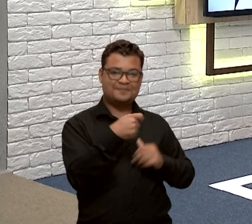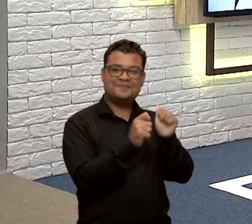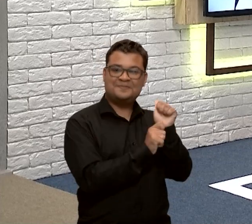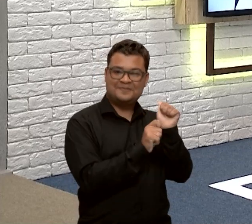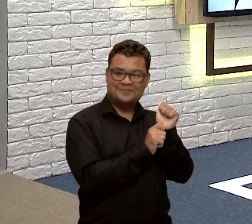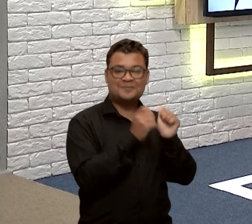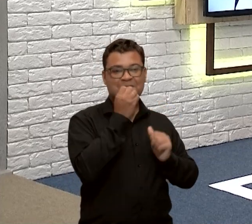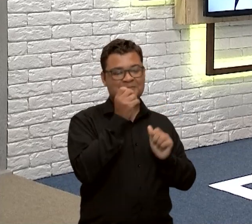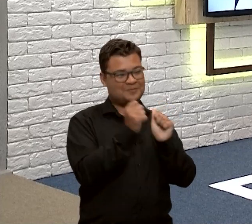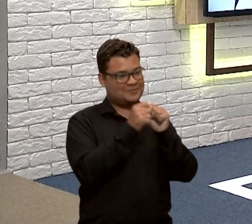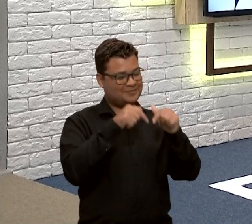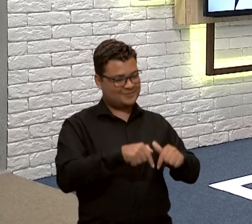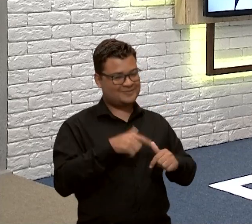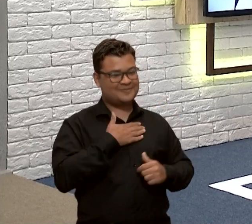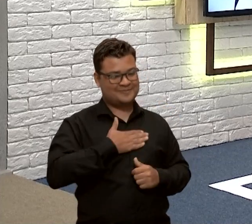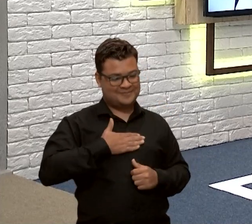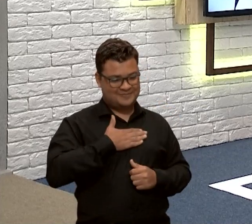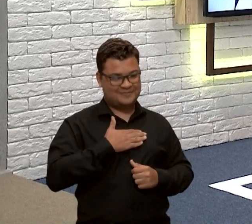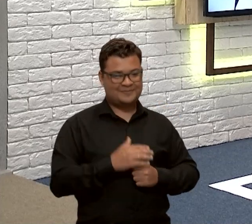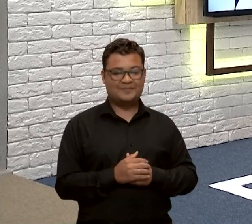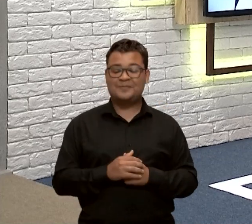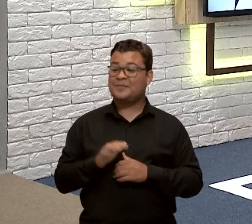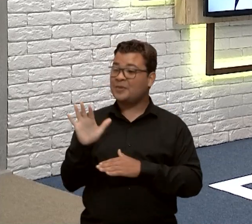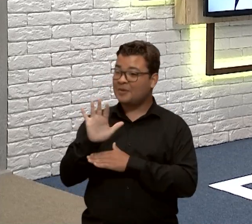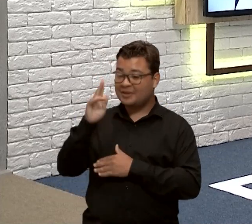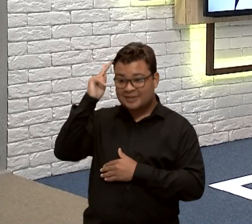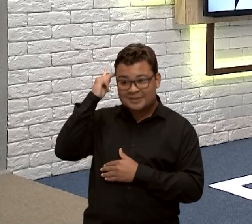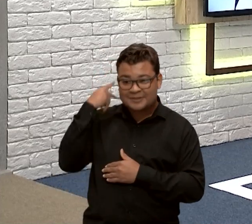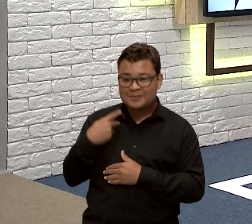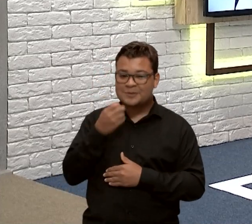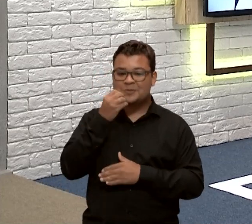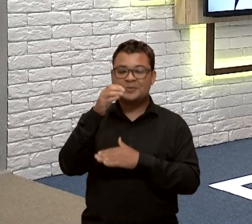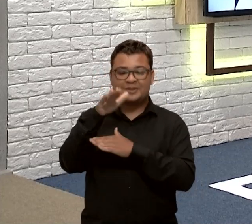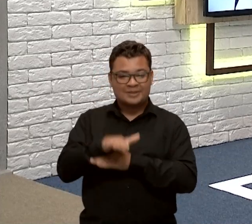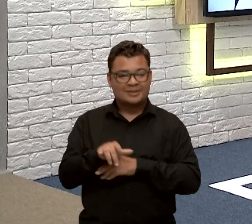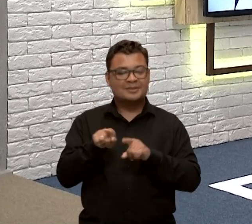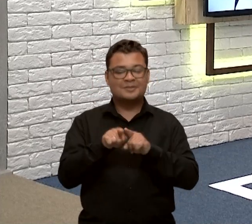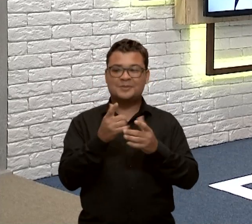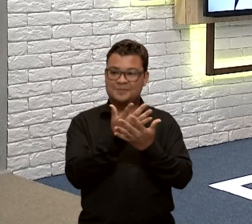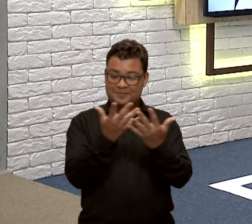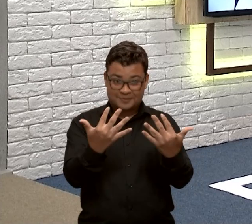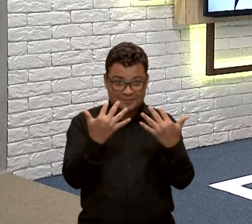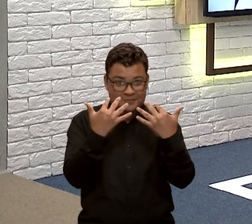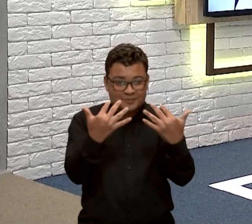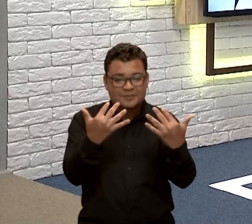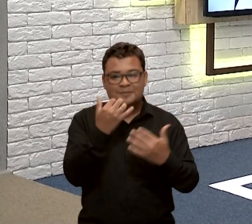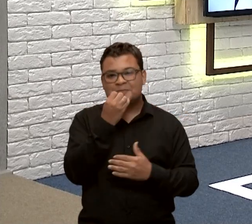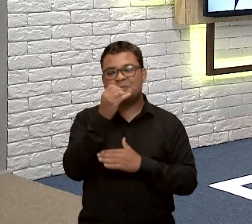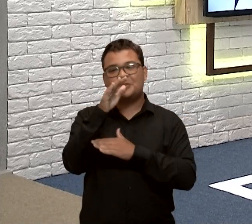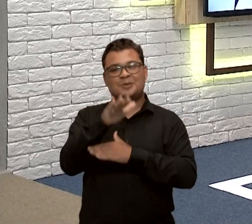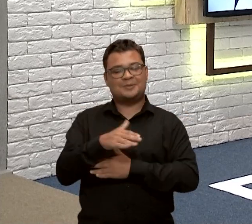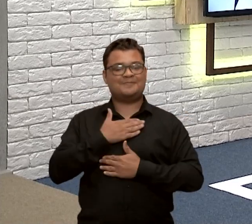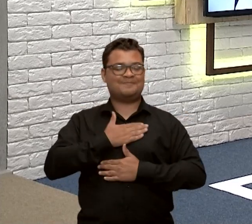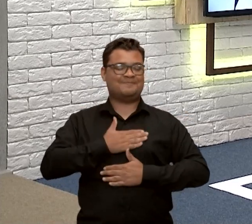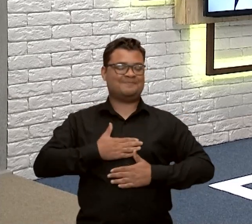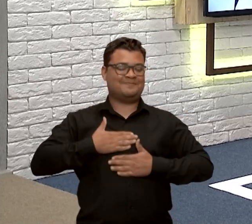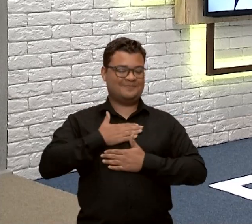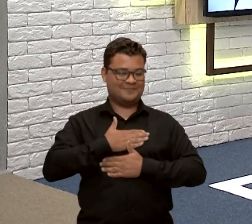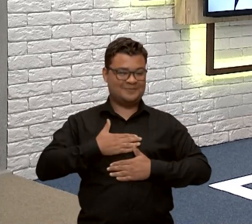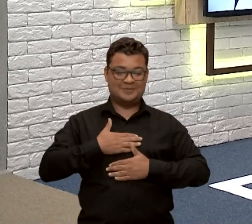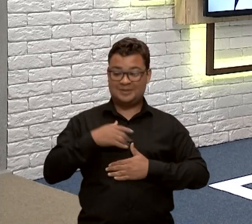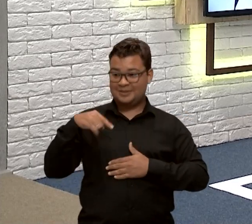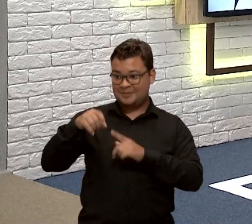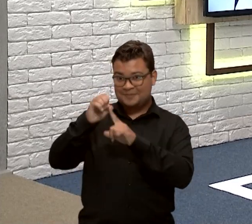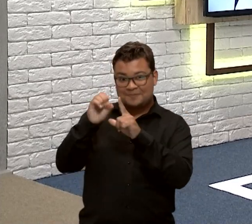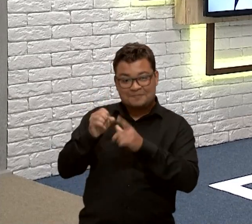também. Olá, Camila, boa tarde e boa tarde a todos que estão nos assistindo. É um prazer receber o convite